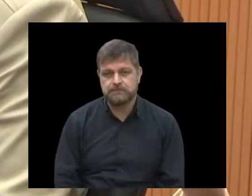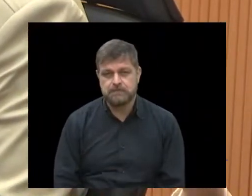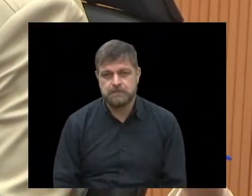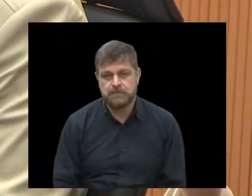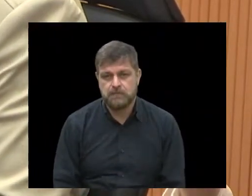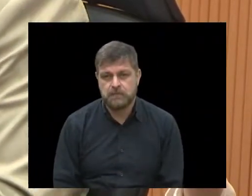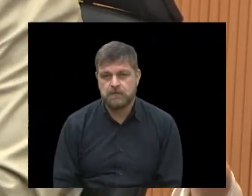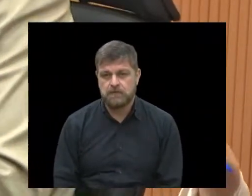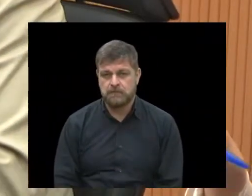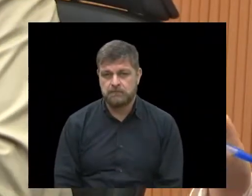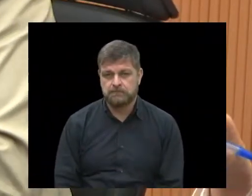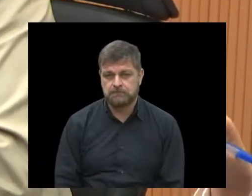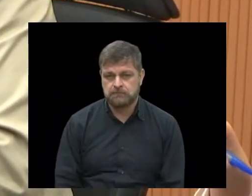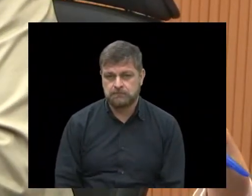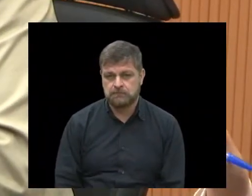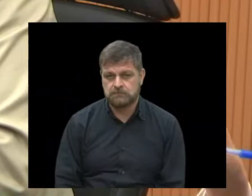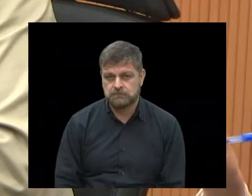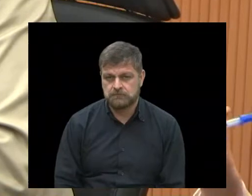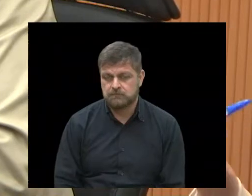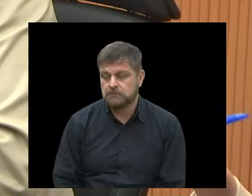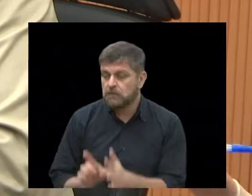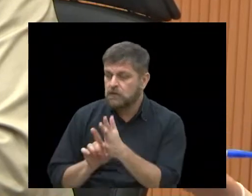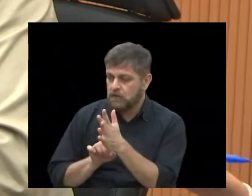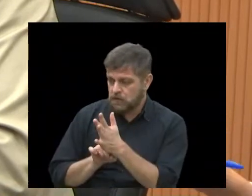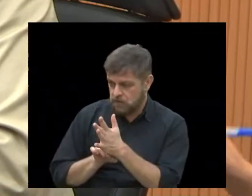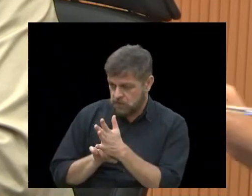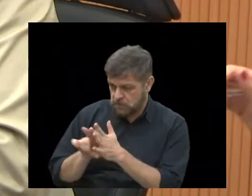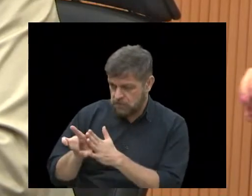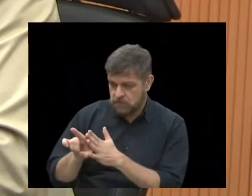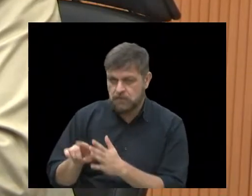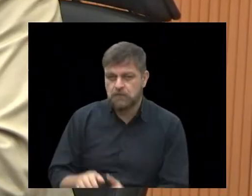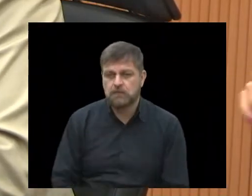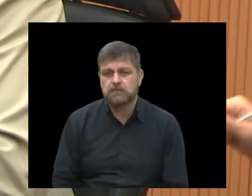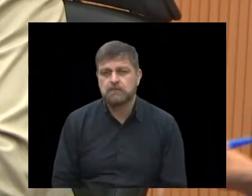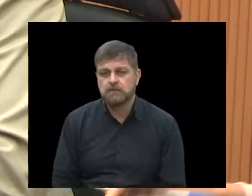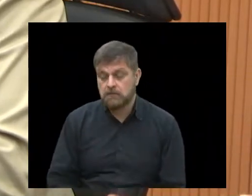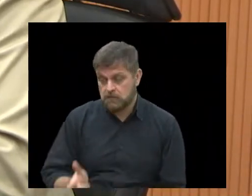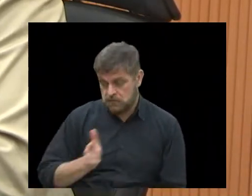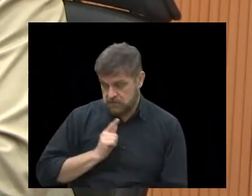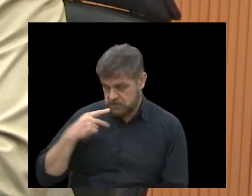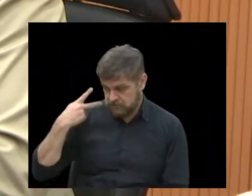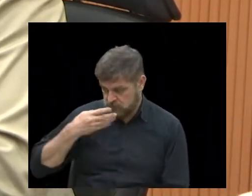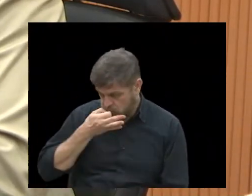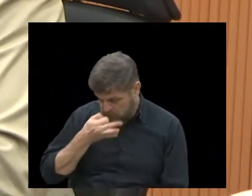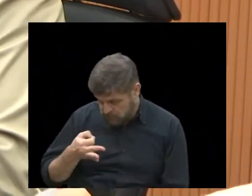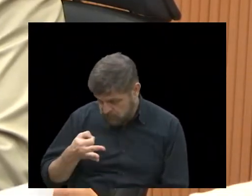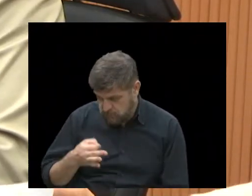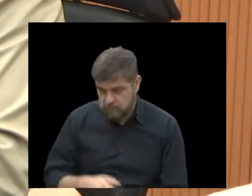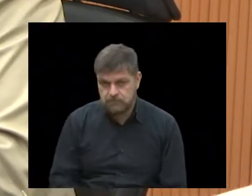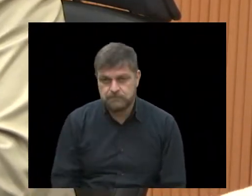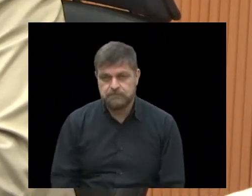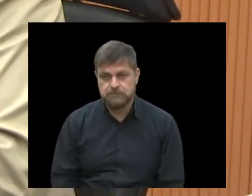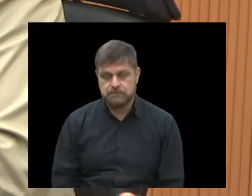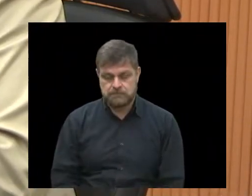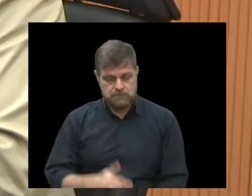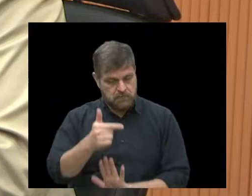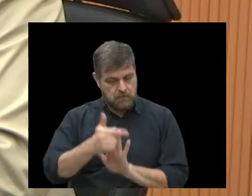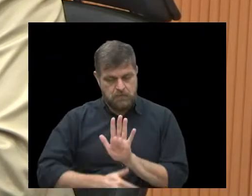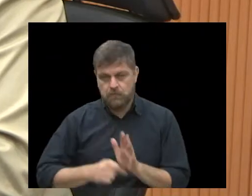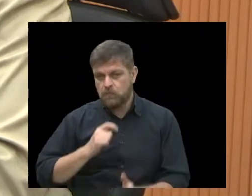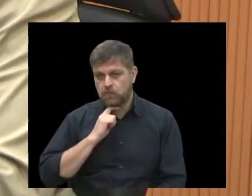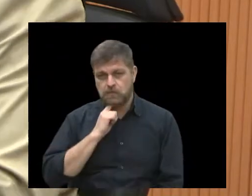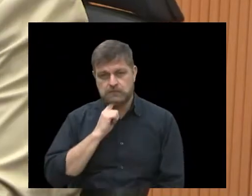Quer que eu ponha na ordem? Com a matéria aprovada, eu pergunto ao segundo secretário se há algum vereador inscrito a discutir. Não há